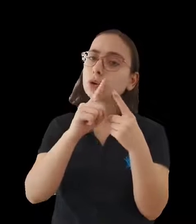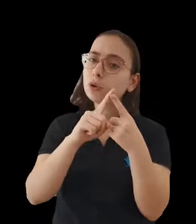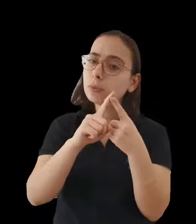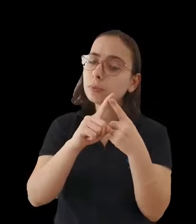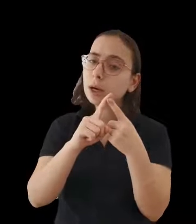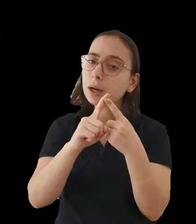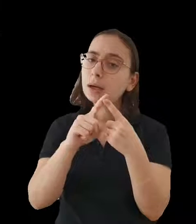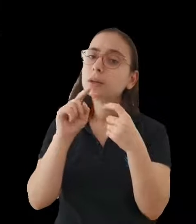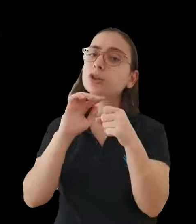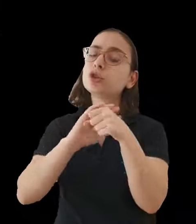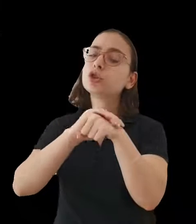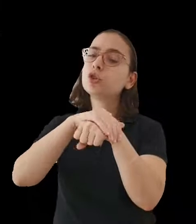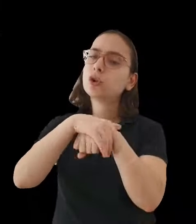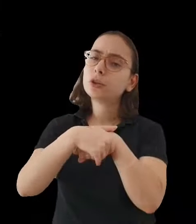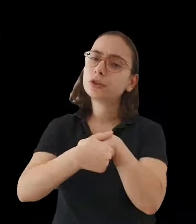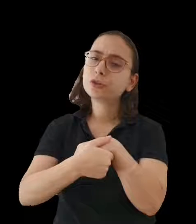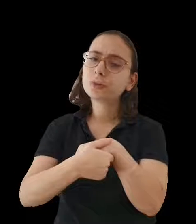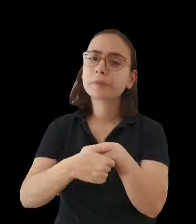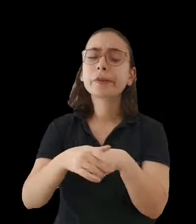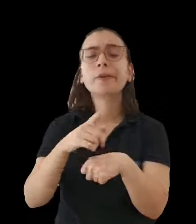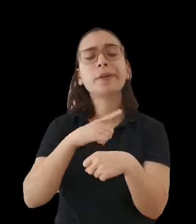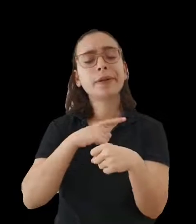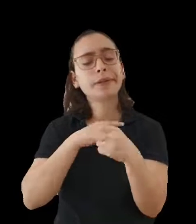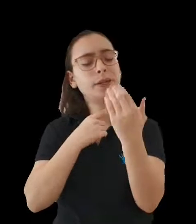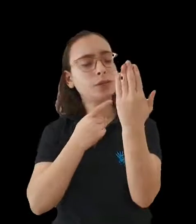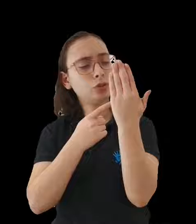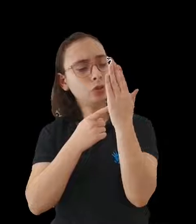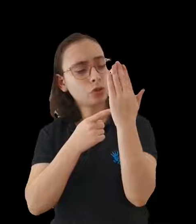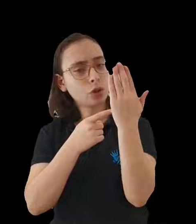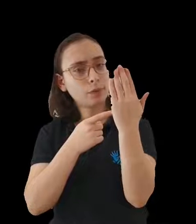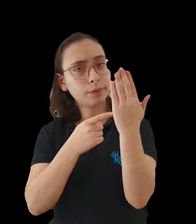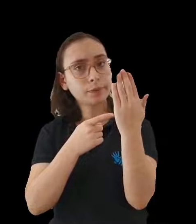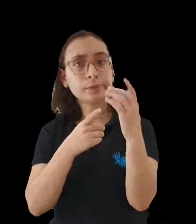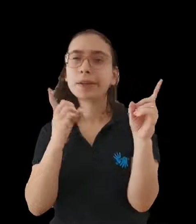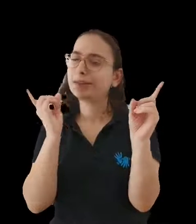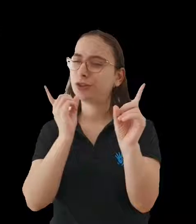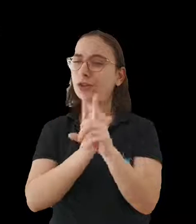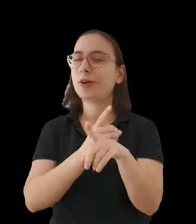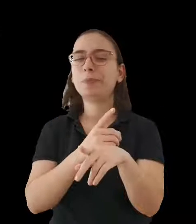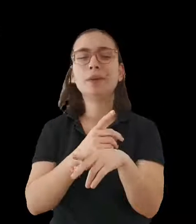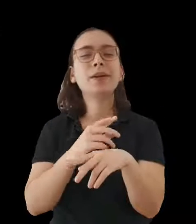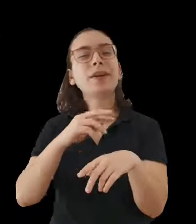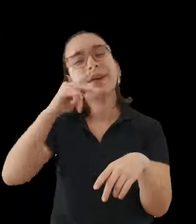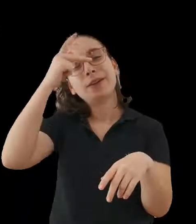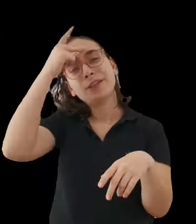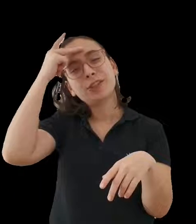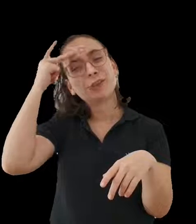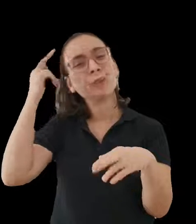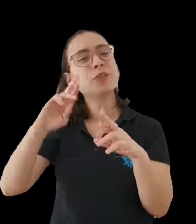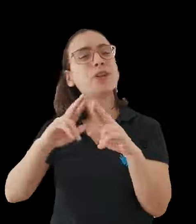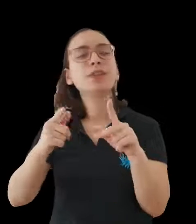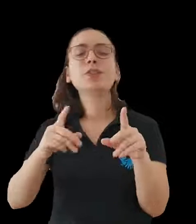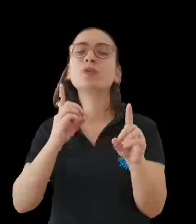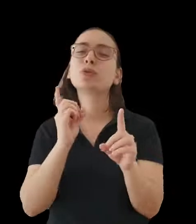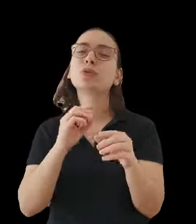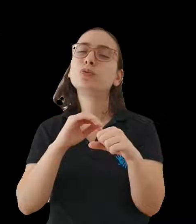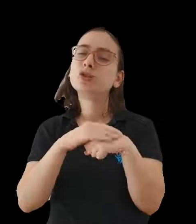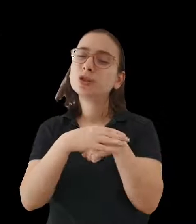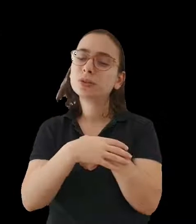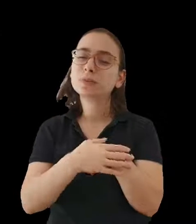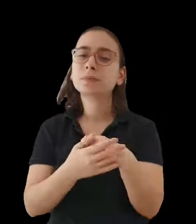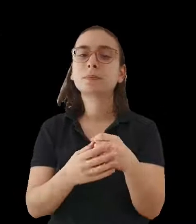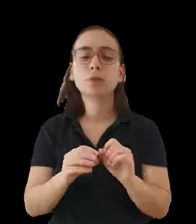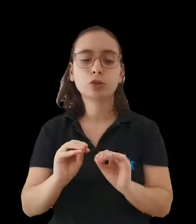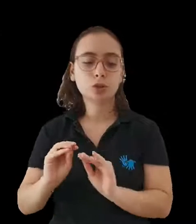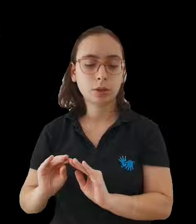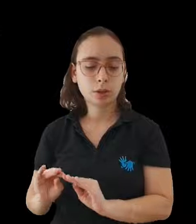esperta, porque como ela tem o espelho, ela descobre onde está todo mundo, né? Só que o que acontece? Pode largar os dois, pode